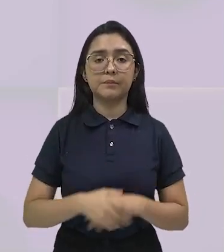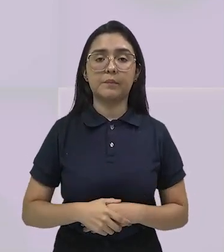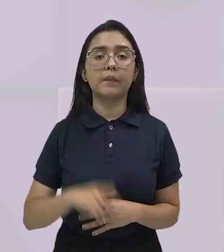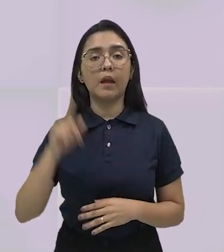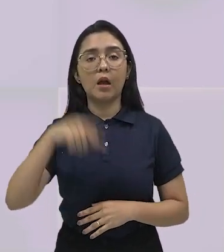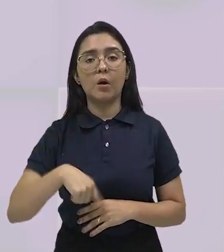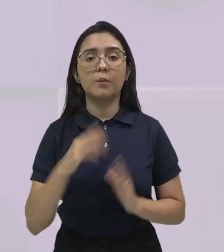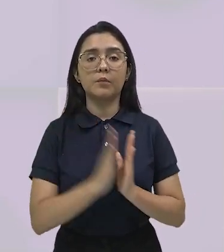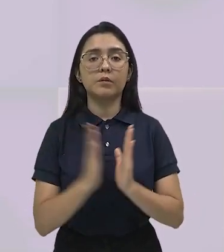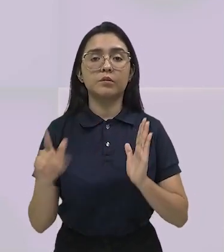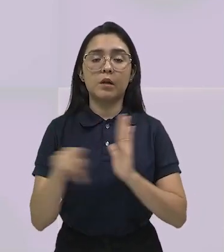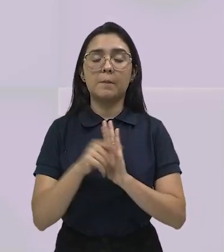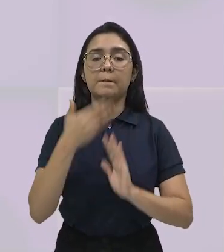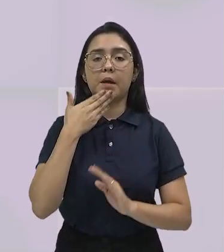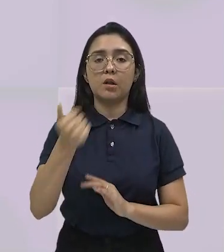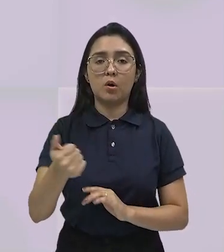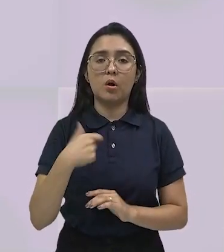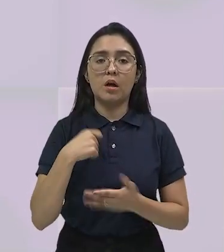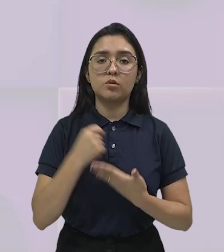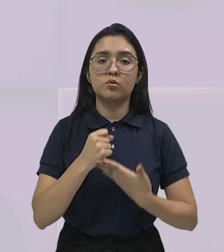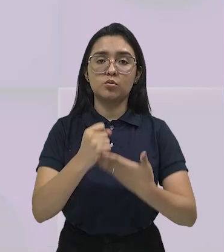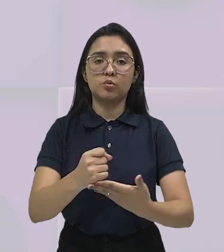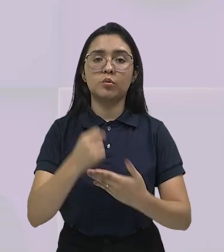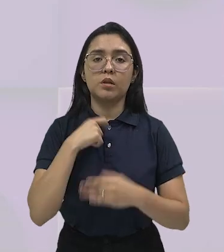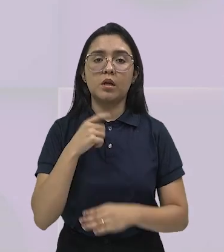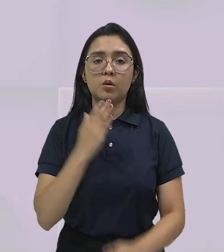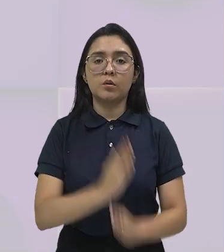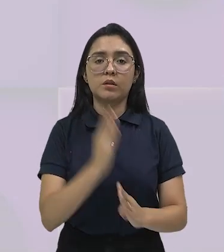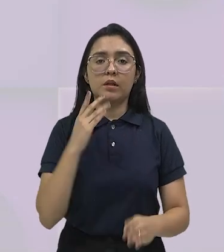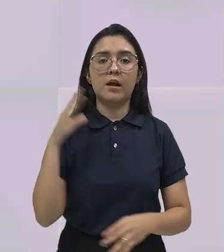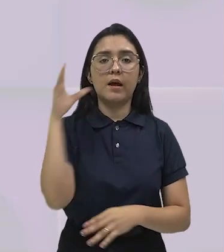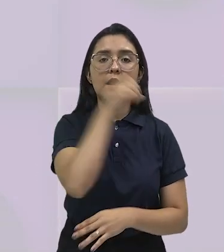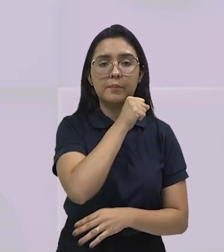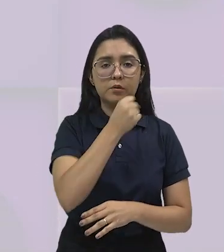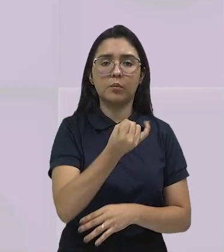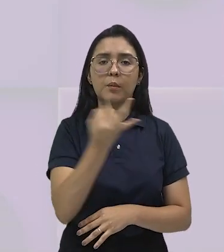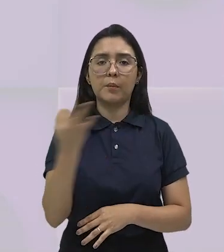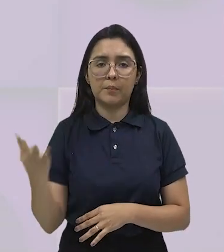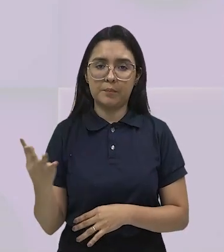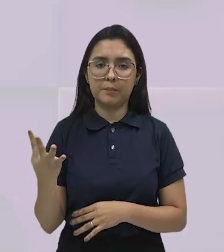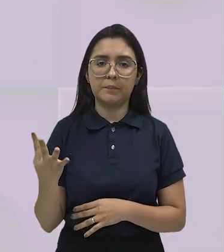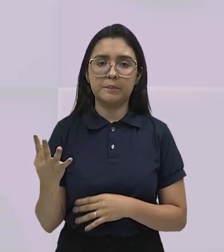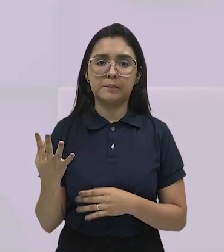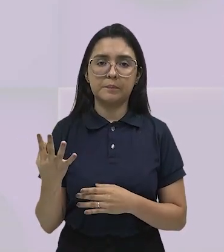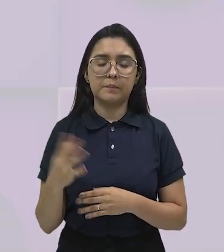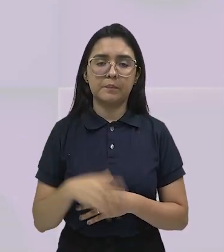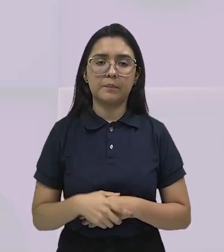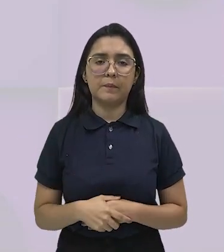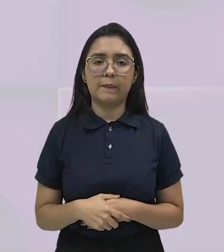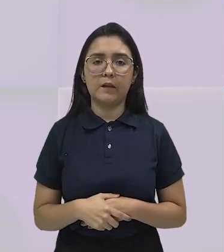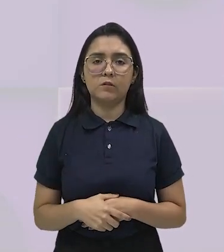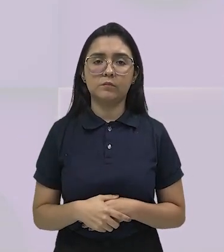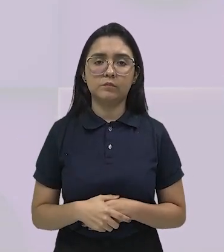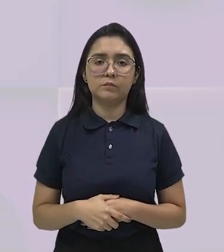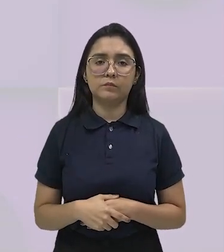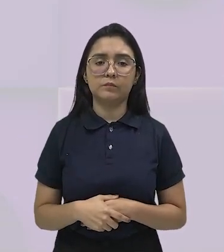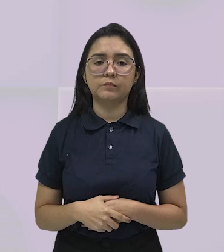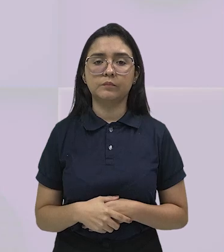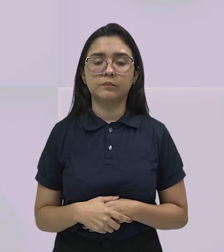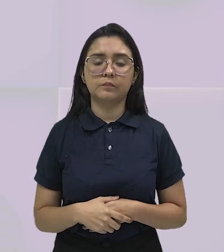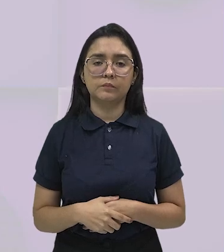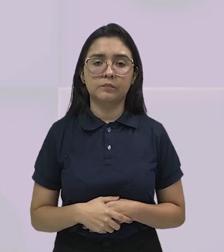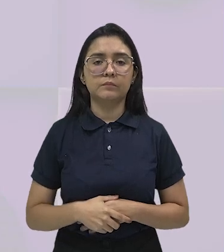ele é um processo otimizador, né, dessa contagem toda que você está